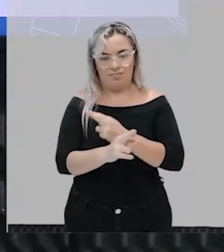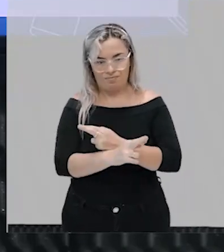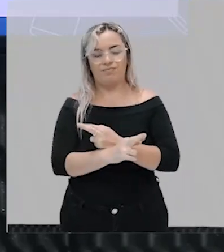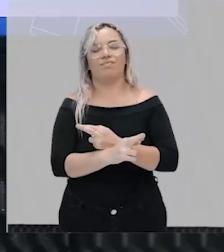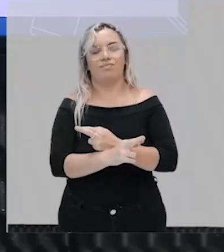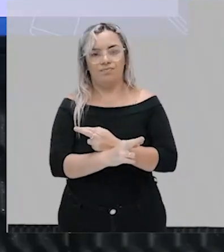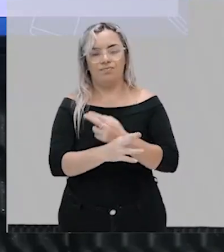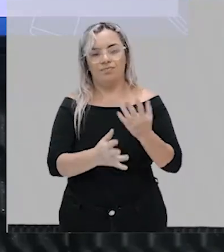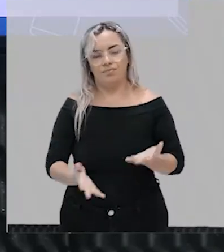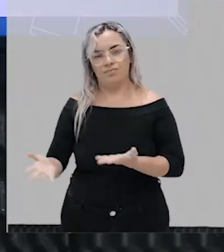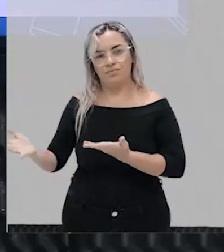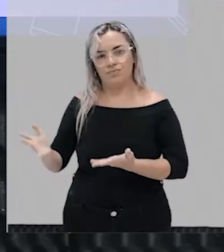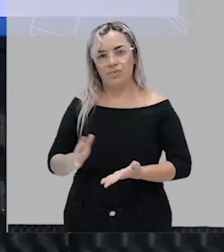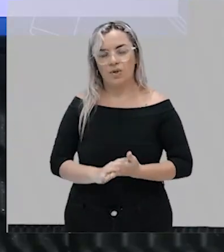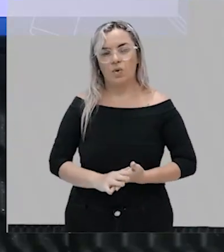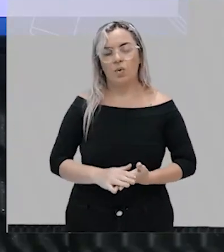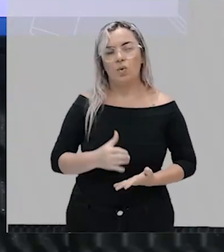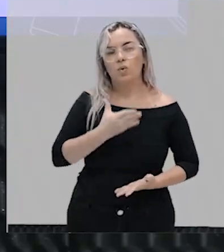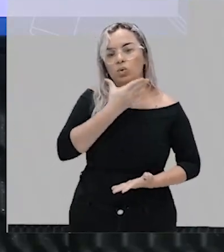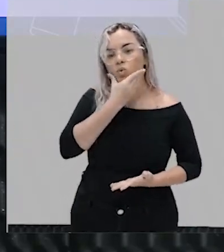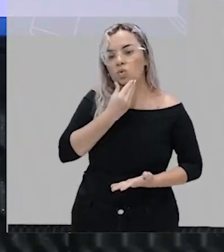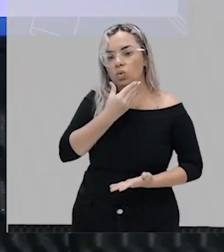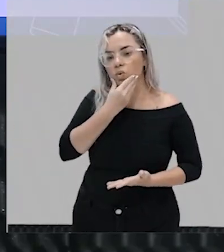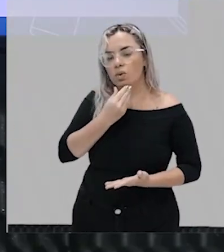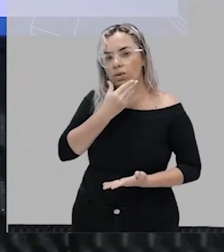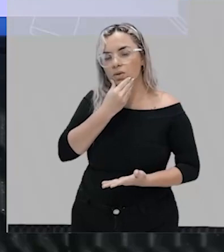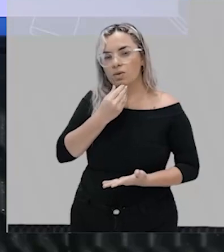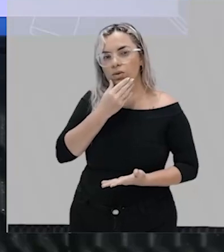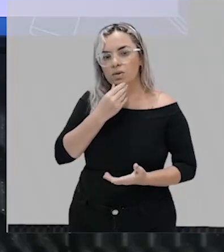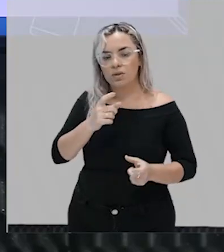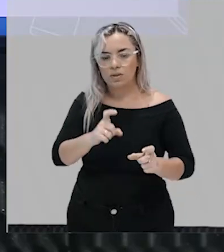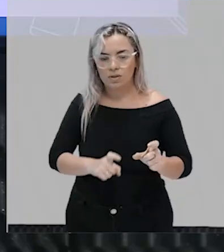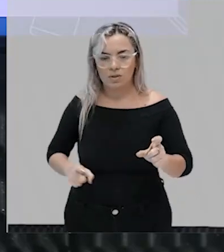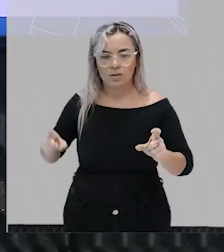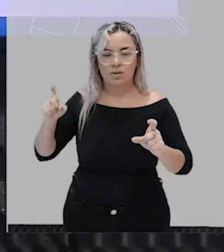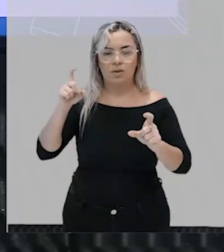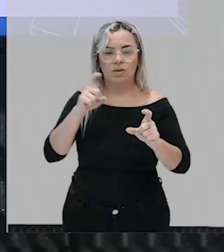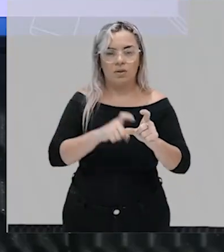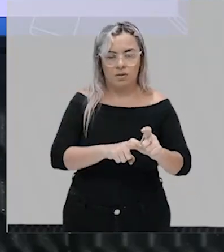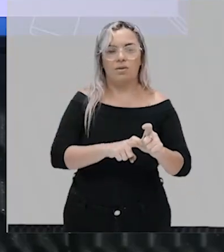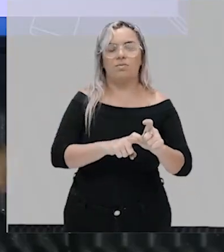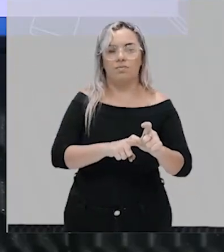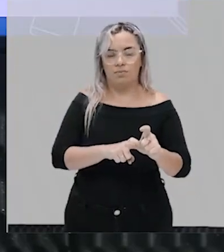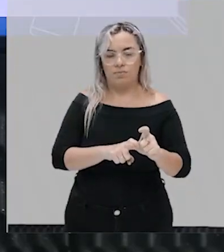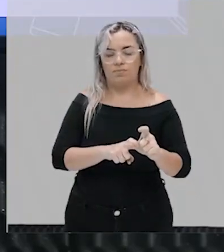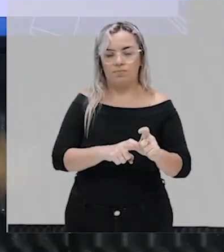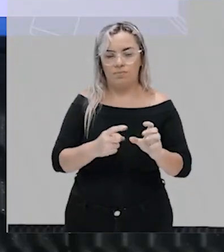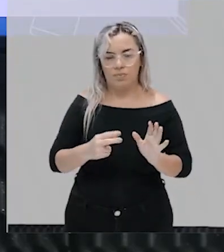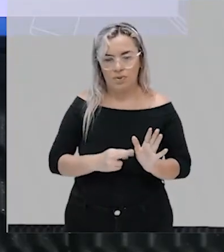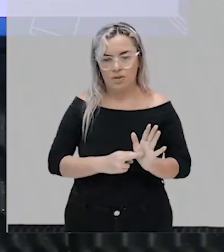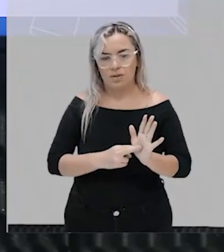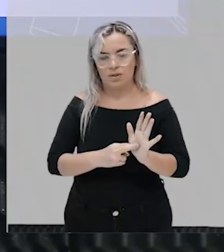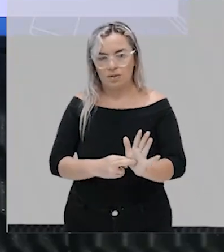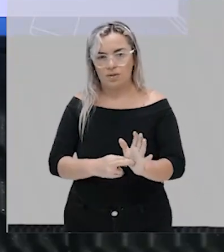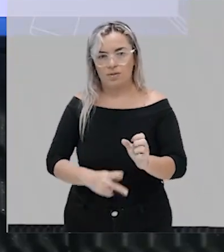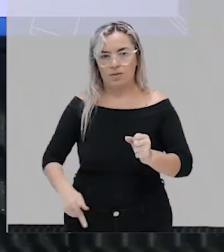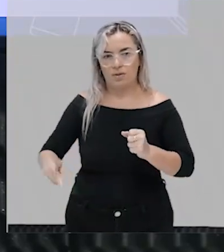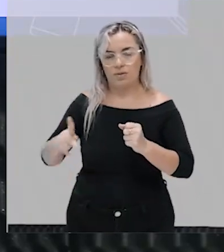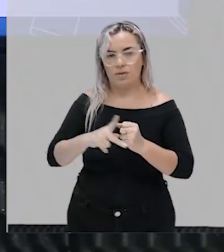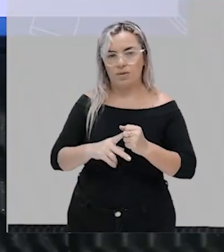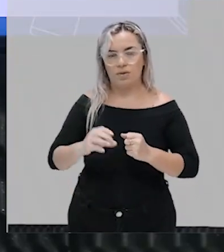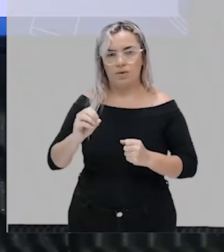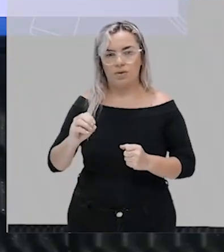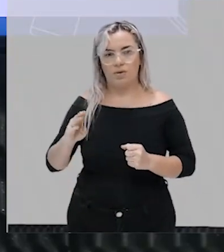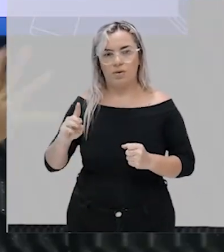tornar esses homens, tá? Dependentes, que no caso está sendo representado pelo pronome oblíquo. E aí,